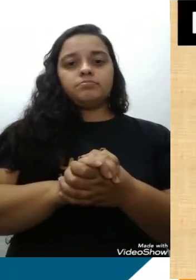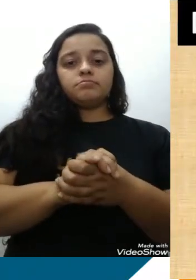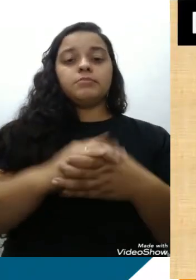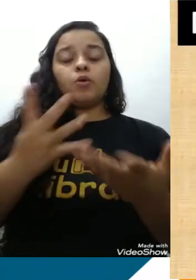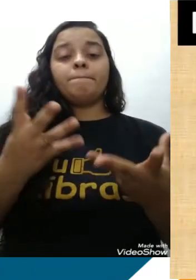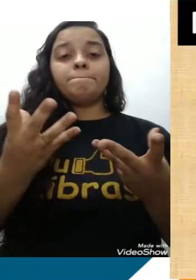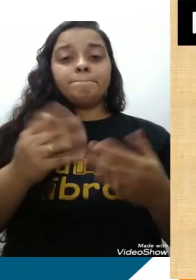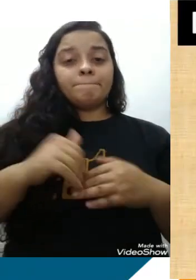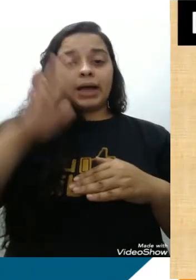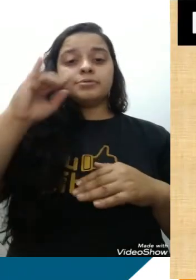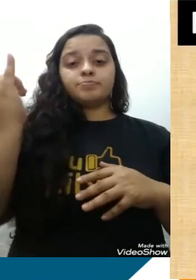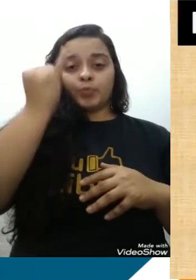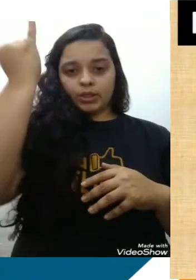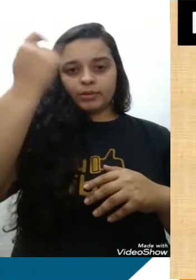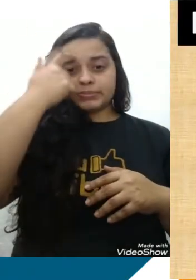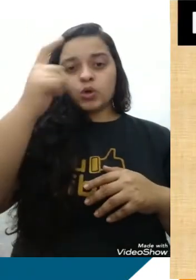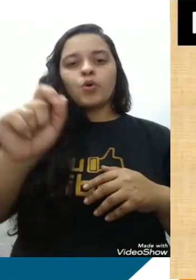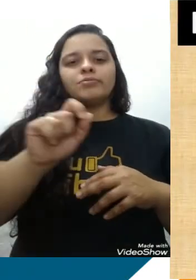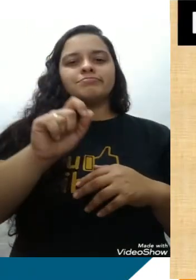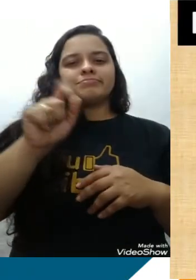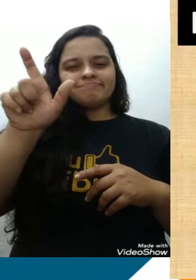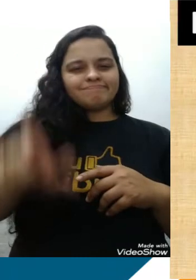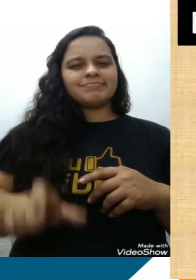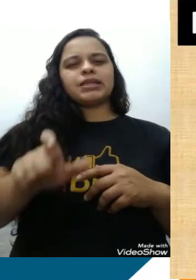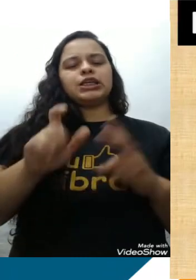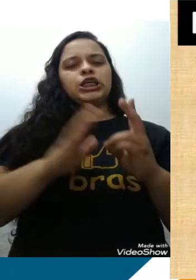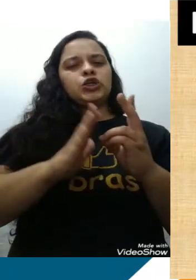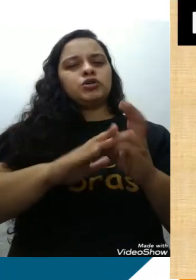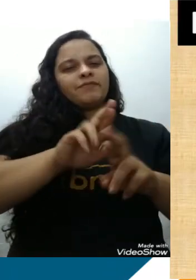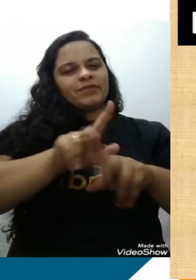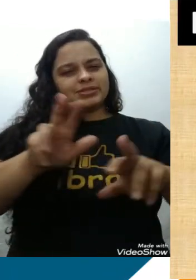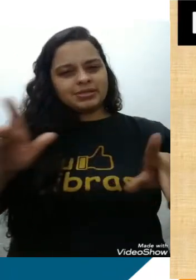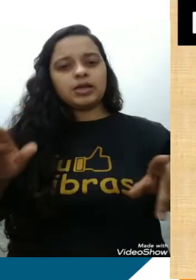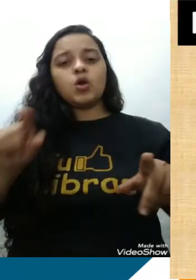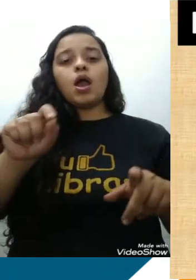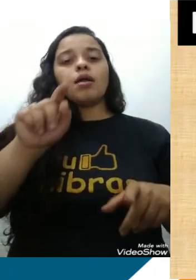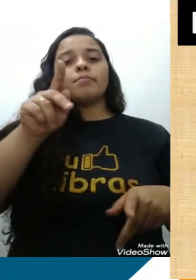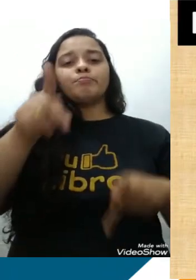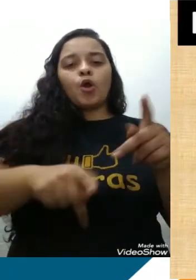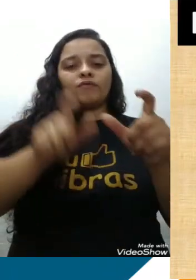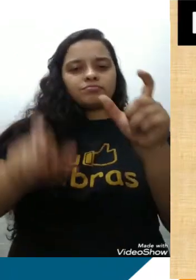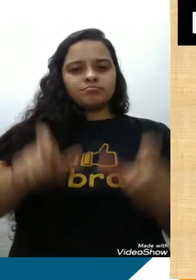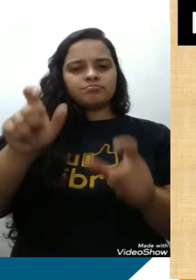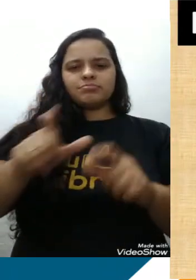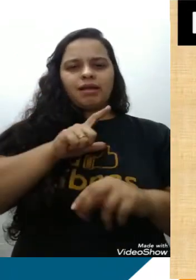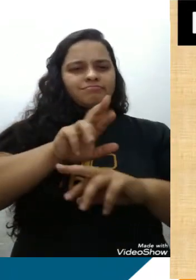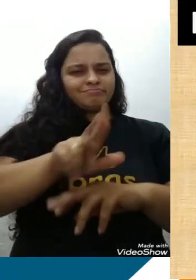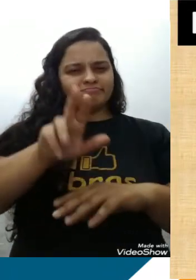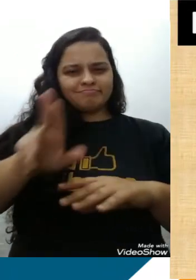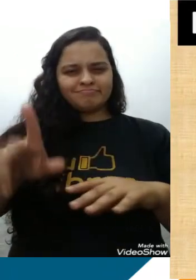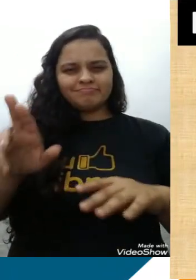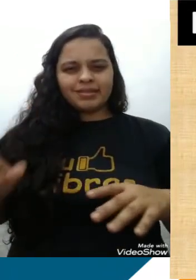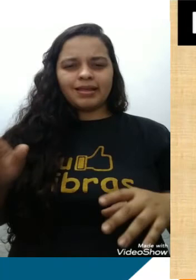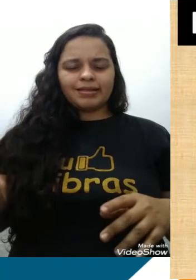O mais importante de se pensar os indígenas é sempre a questão da diversidade, tá? Então, bom, são povos que têm organizações muito diversas